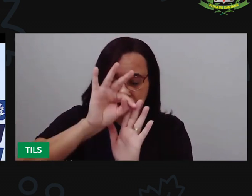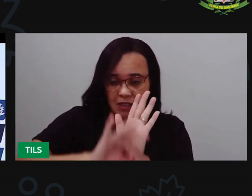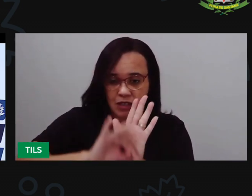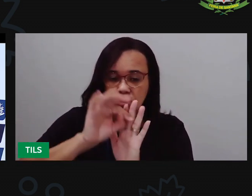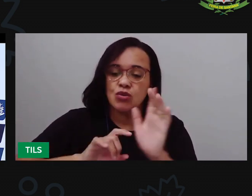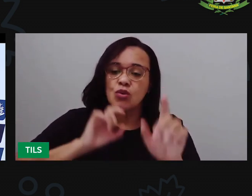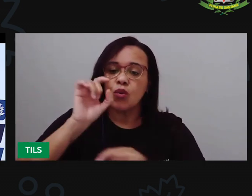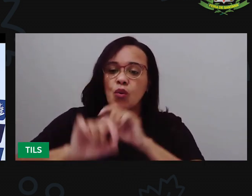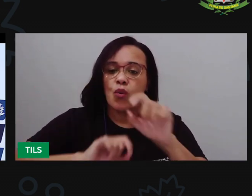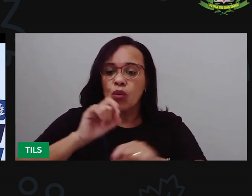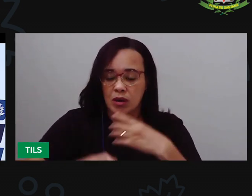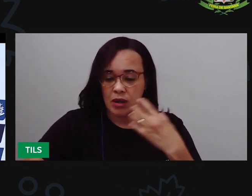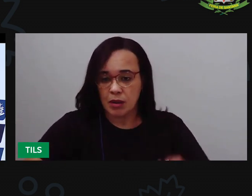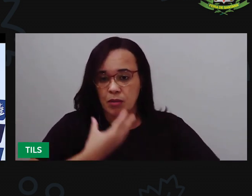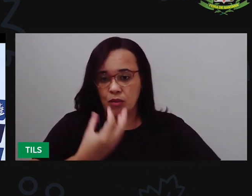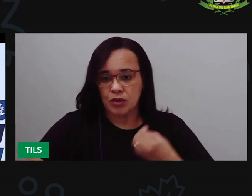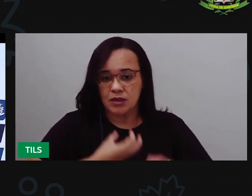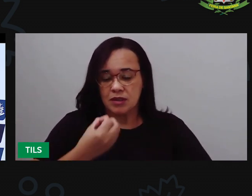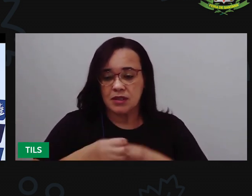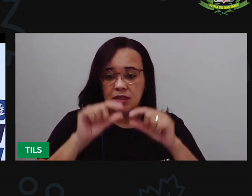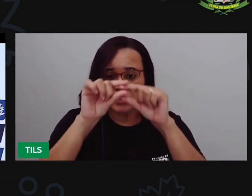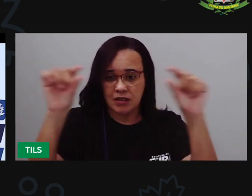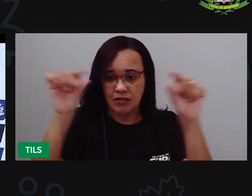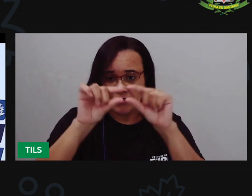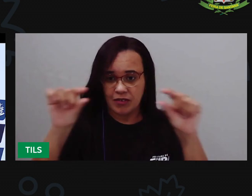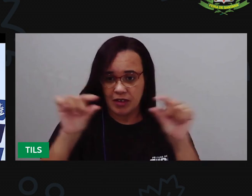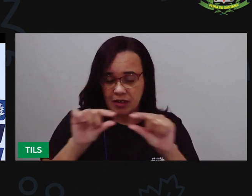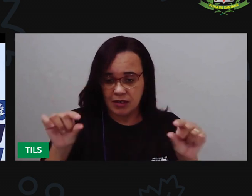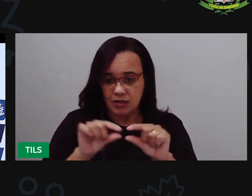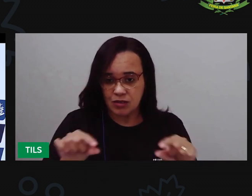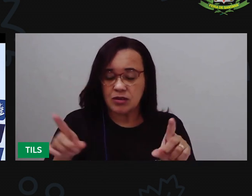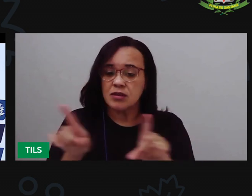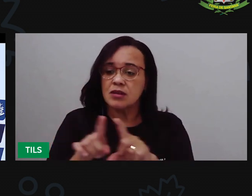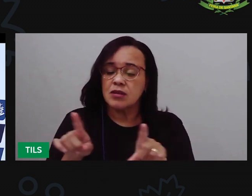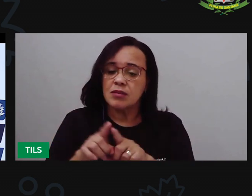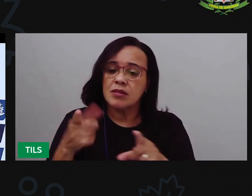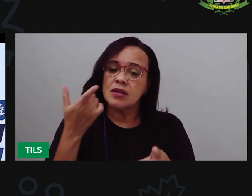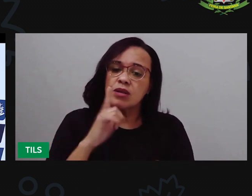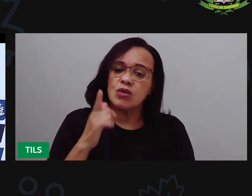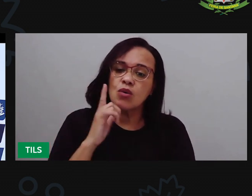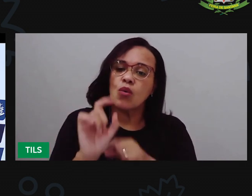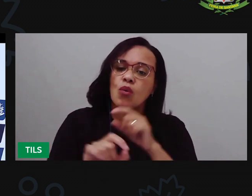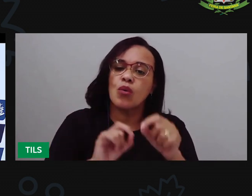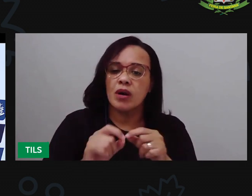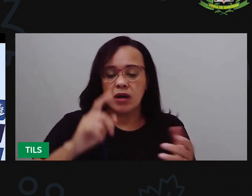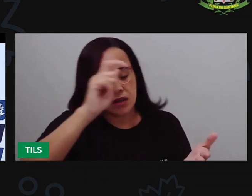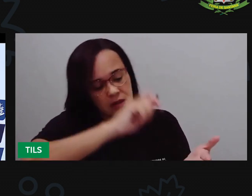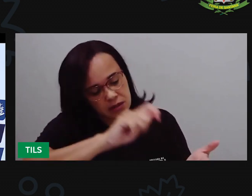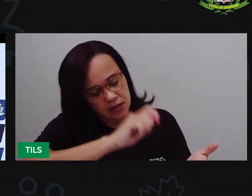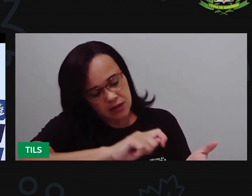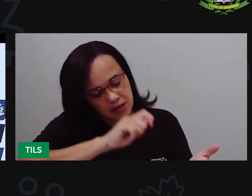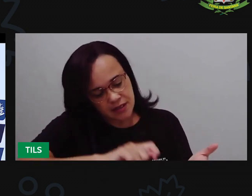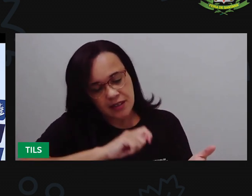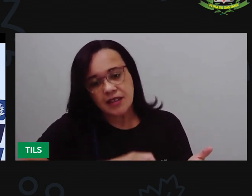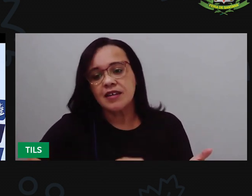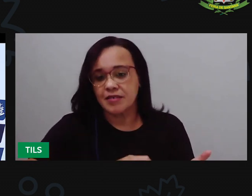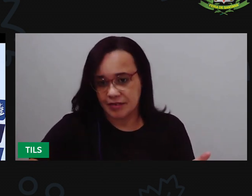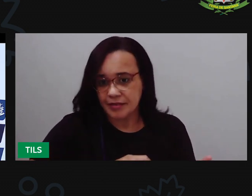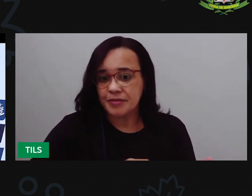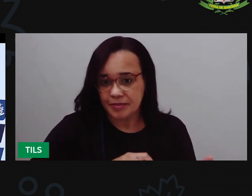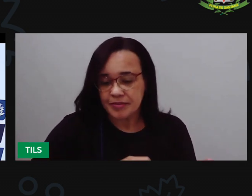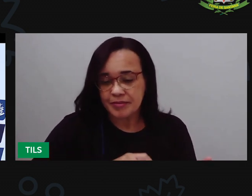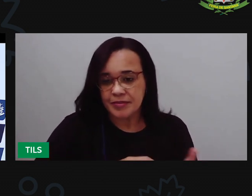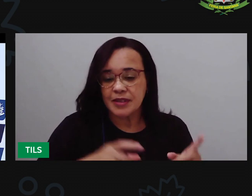versos rimados. A gente também conseguiu escrever e segmentar em sílabas